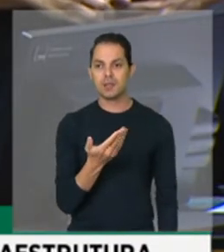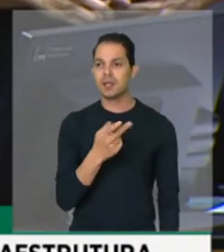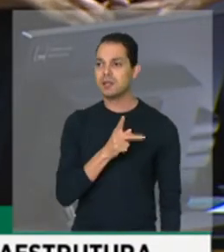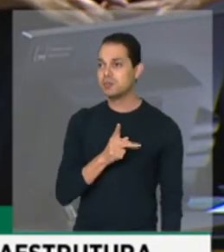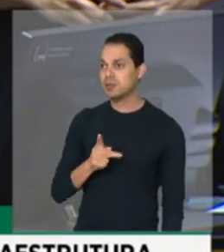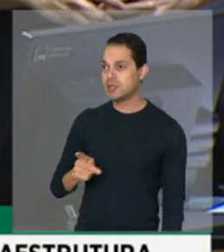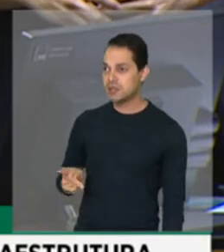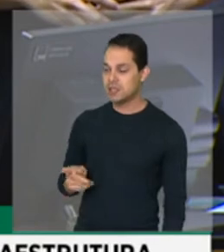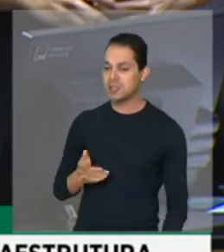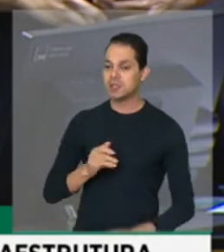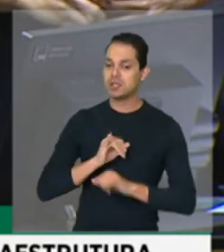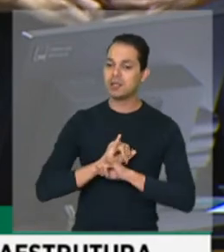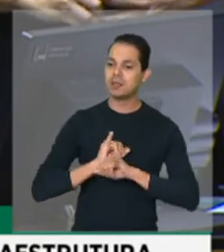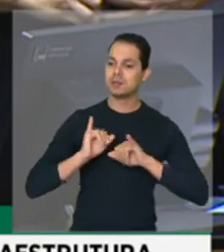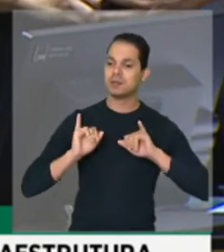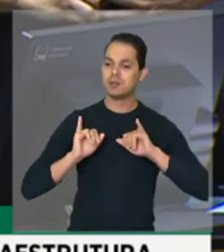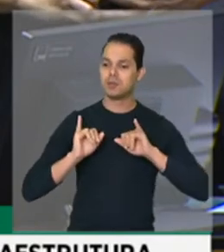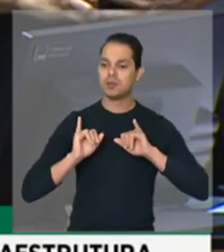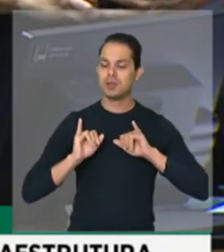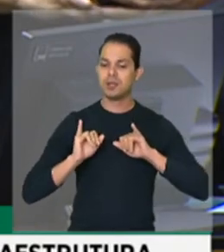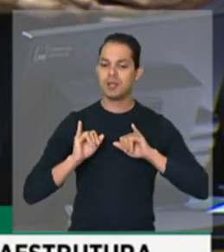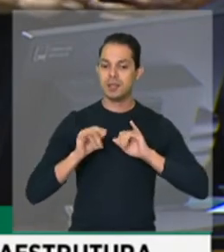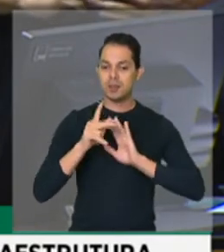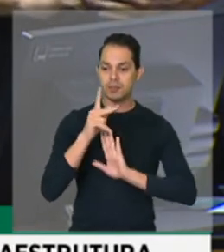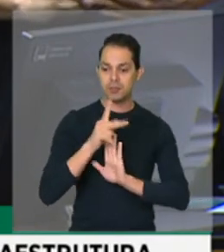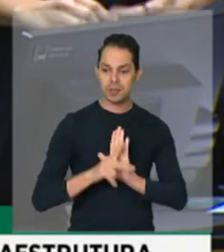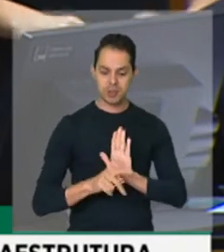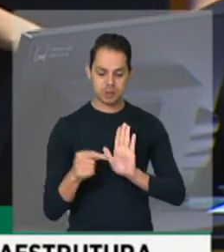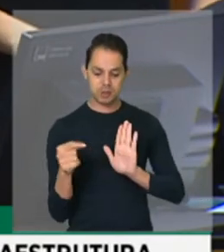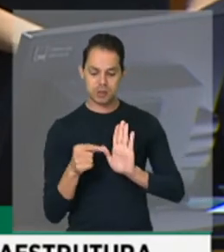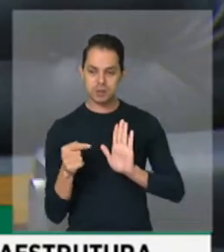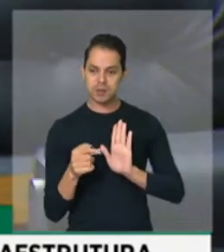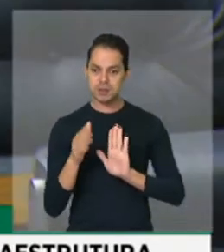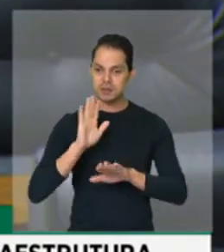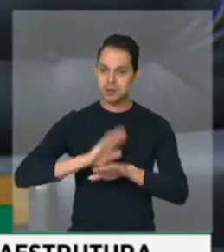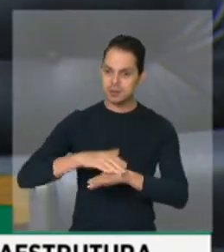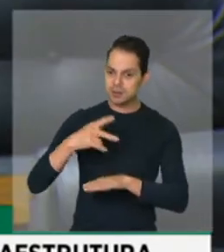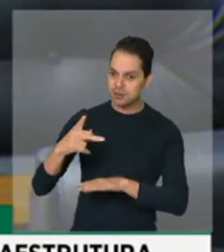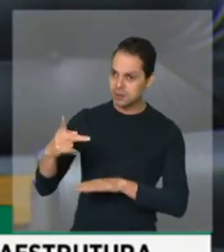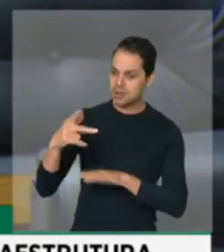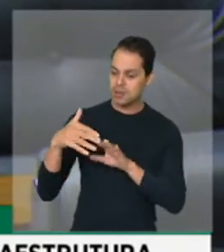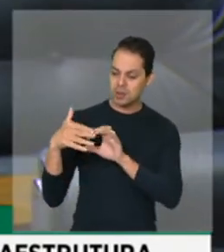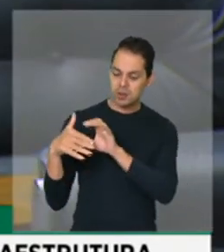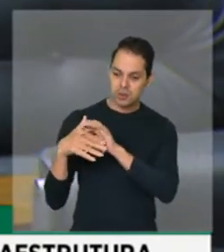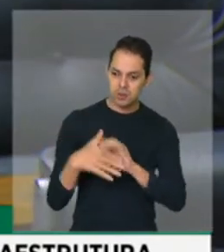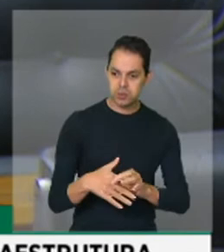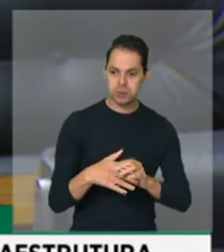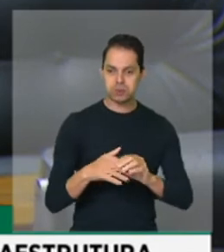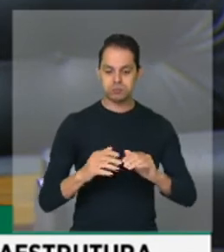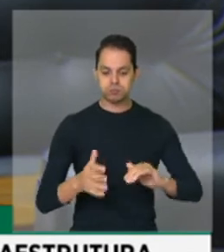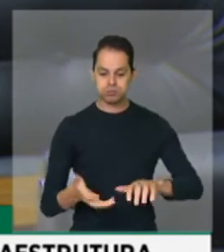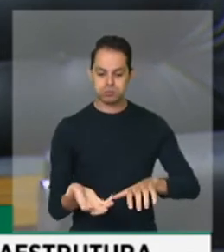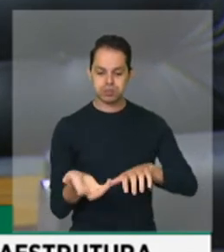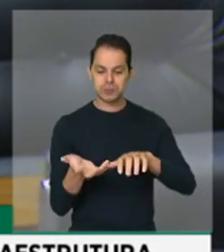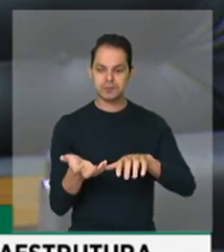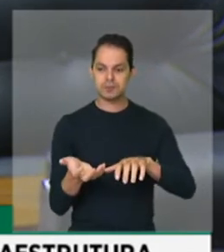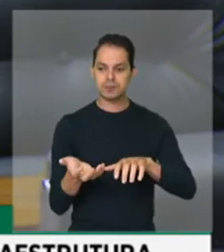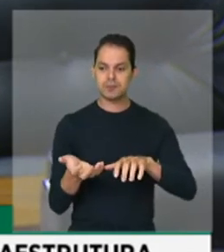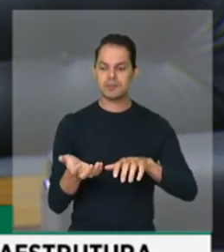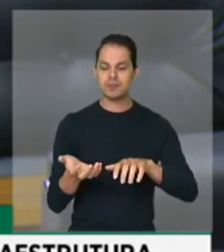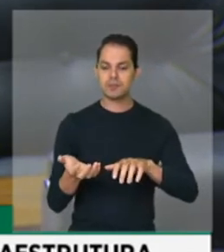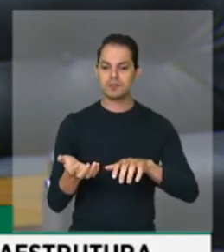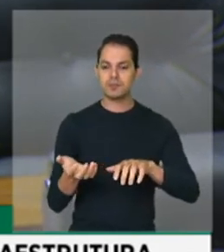presidente, quero dizer que esse é mais um projeto que Vossa Excelência encaminha ao Congresso Nacional e oferece